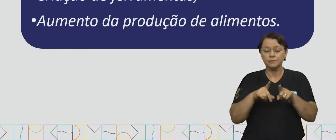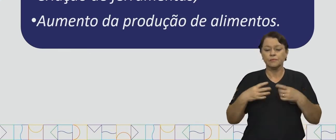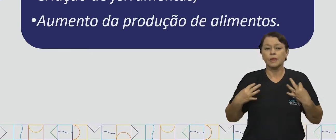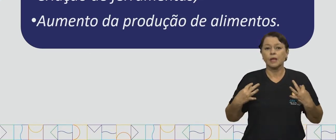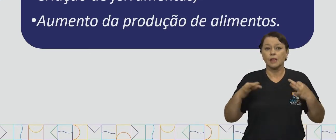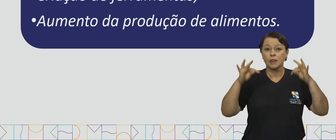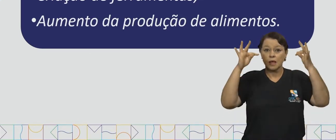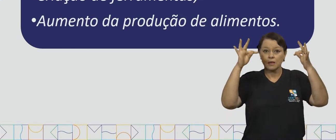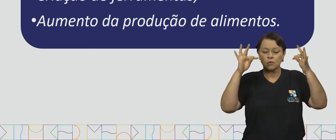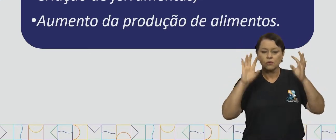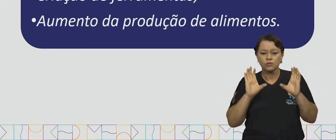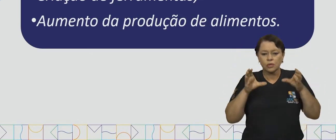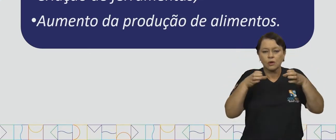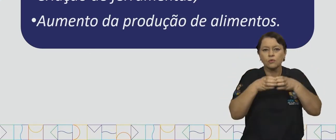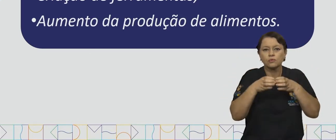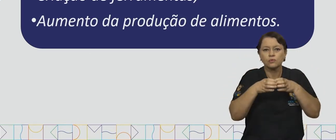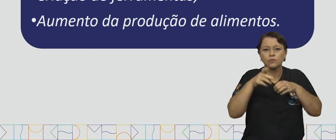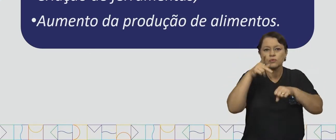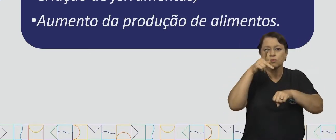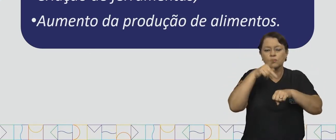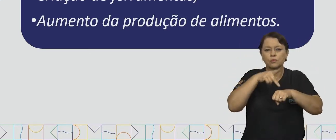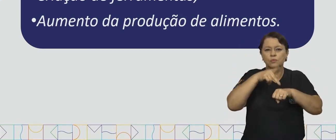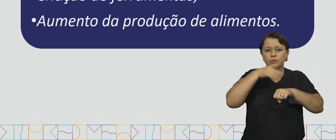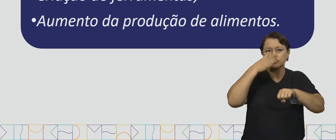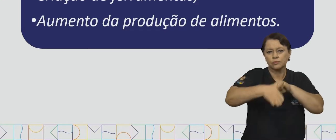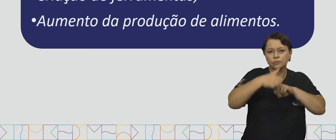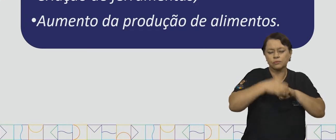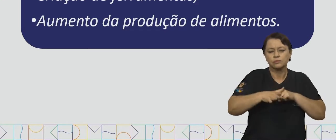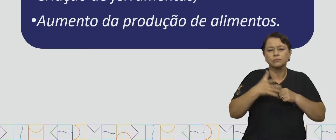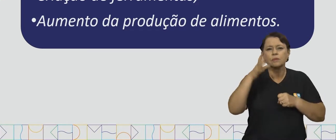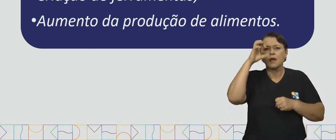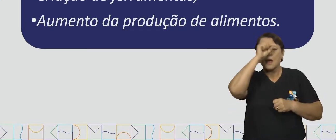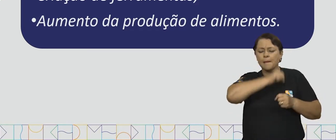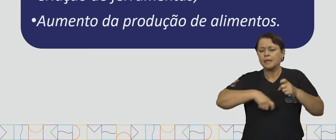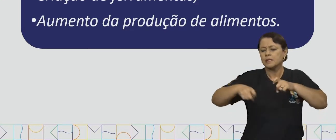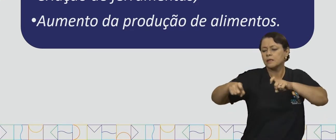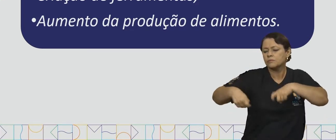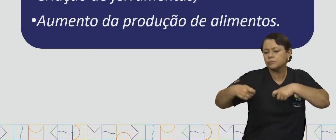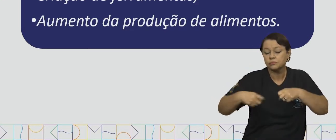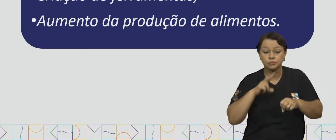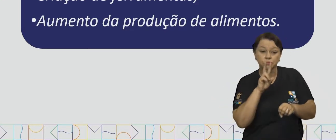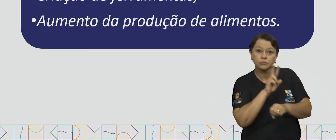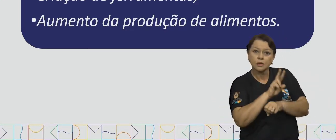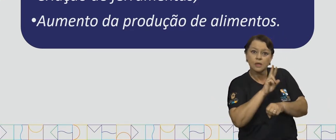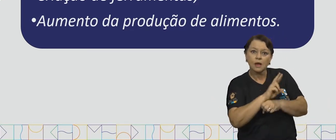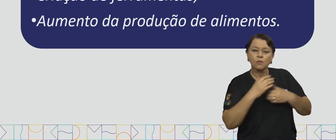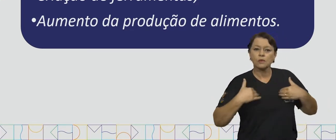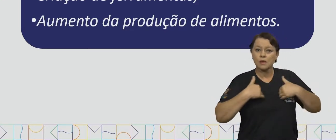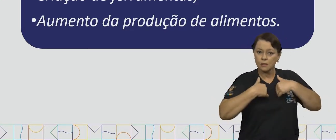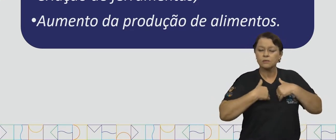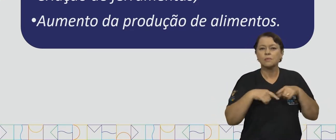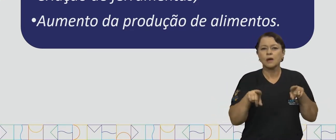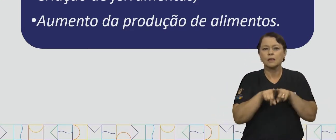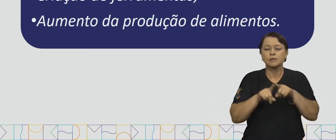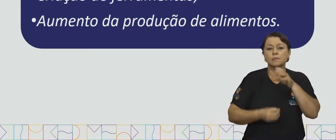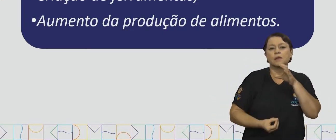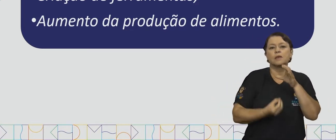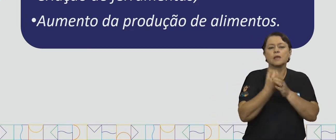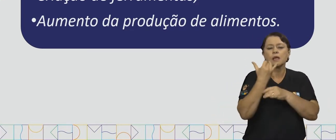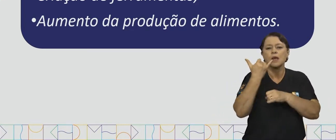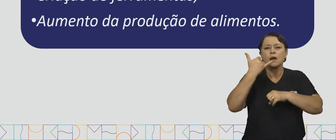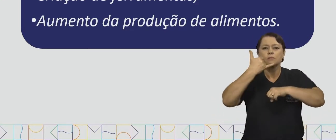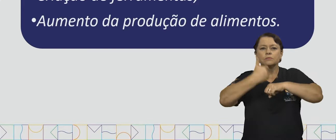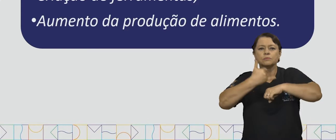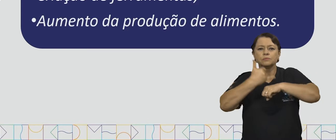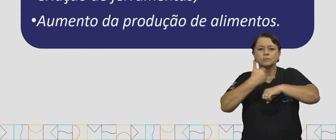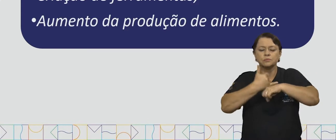do Neolítico aprenderam a cultivar alimentos e a domesticar animais. Também criaram ferramentas que os auxiliavam nas